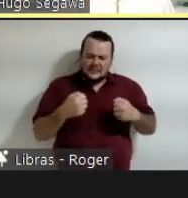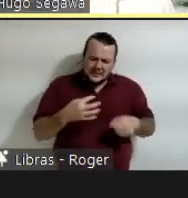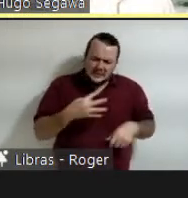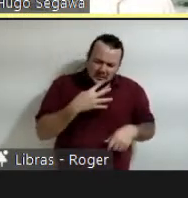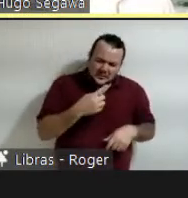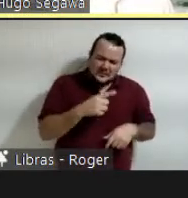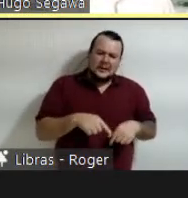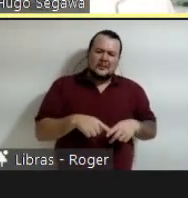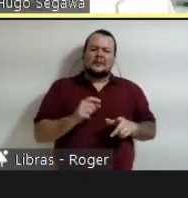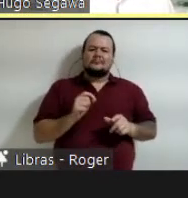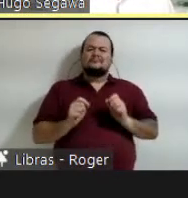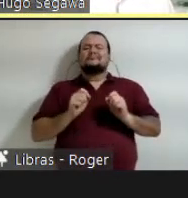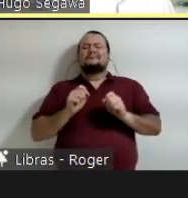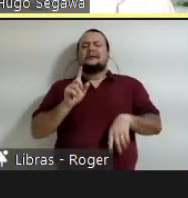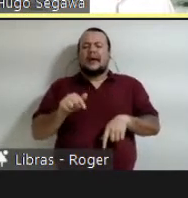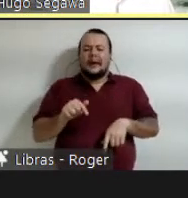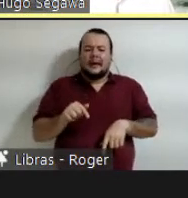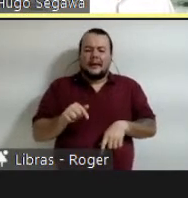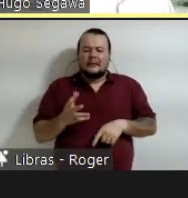aqui?